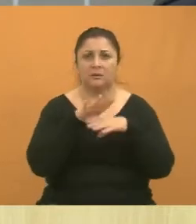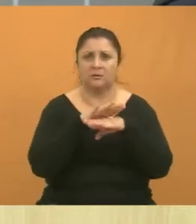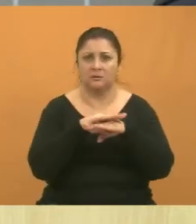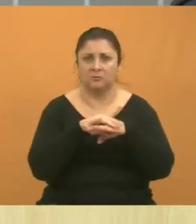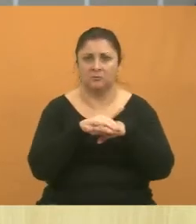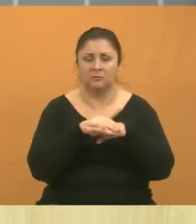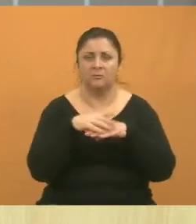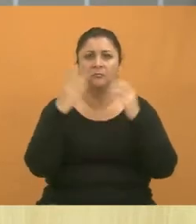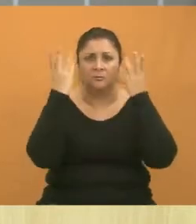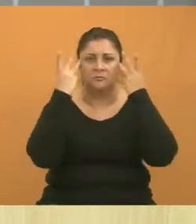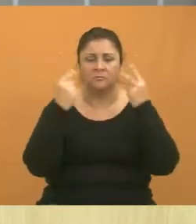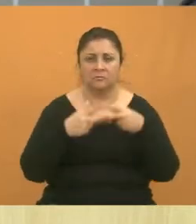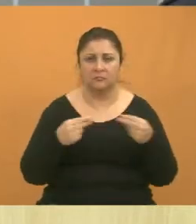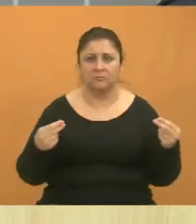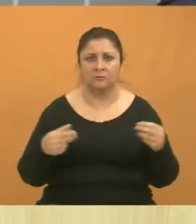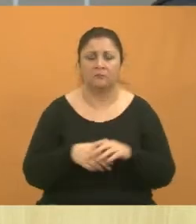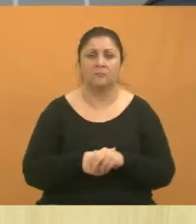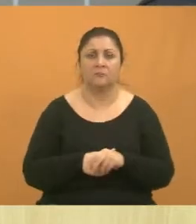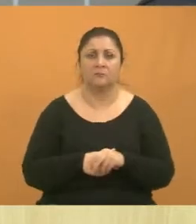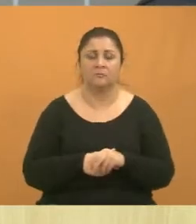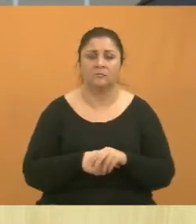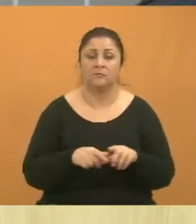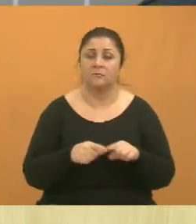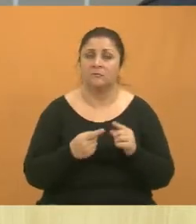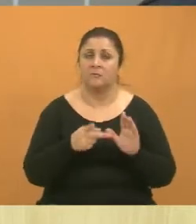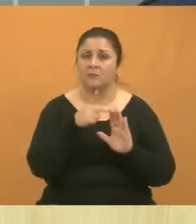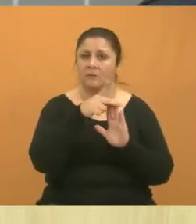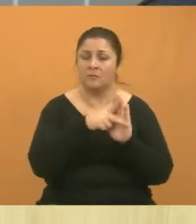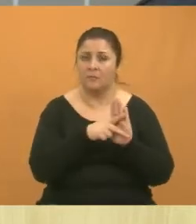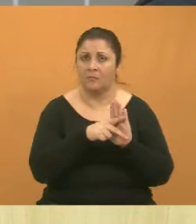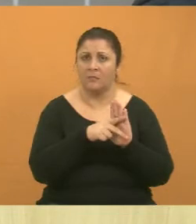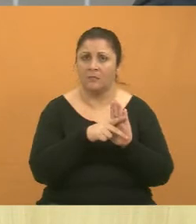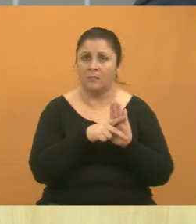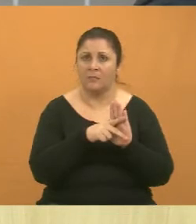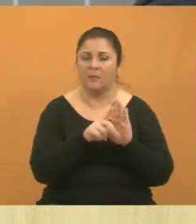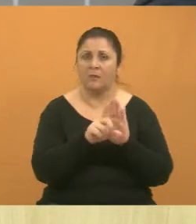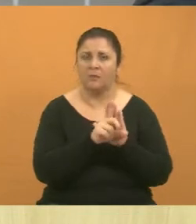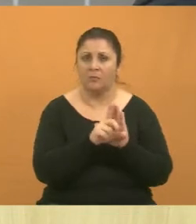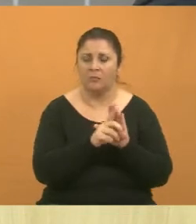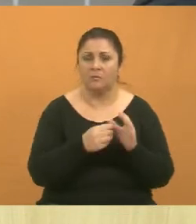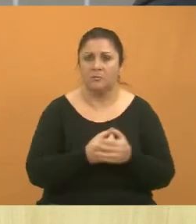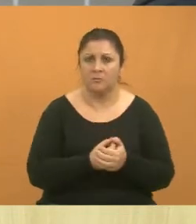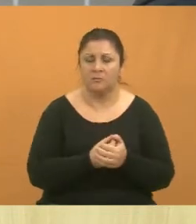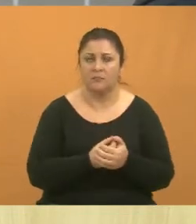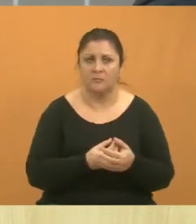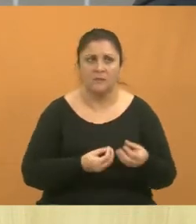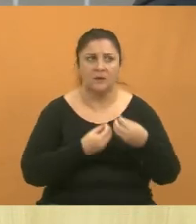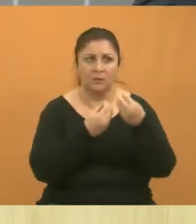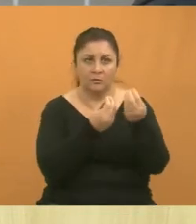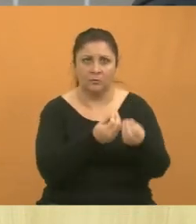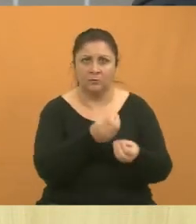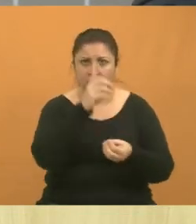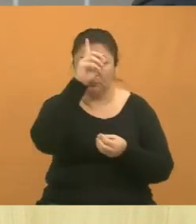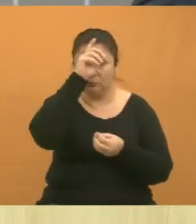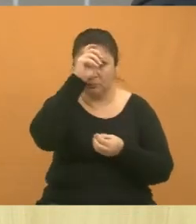E esse projeto, essa inclusão aqui nas doações da Santa Casa e ao Hospital São Francisco,